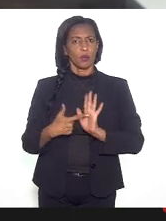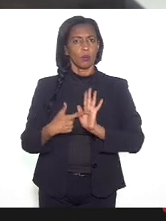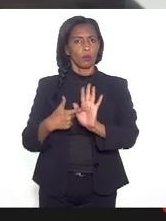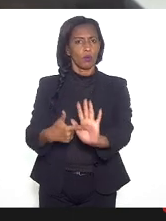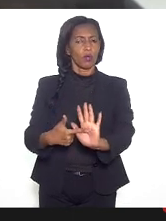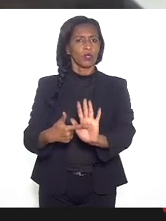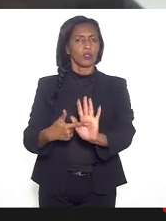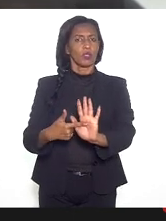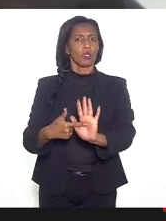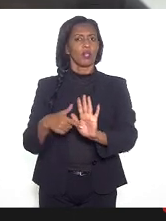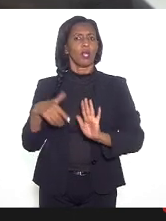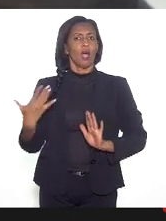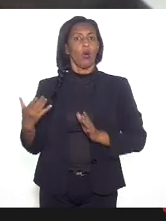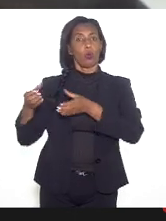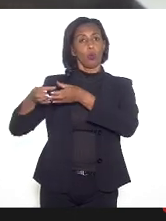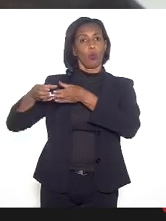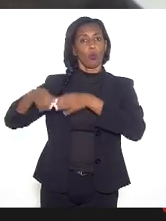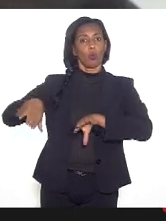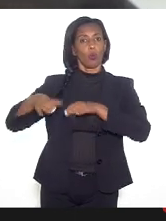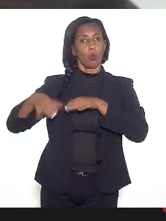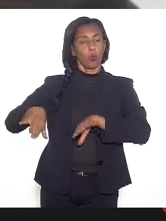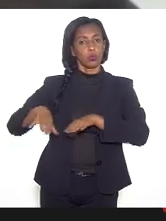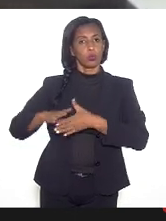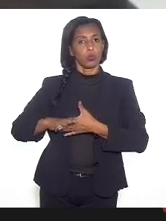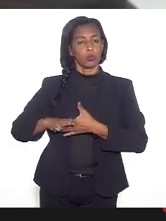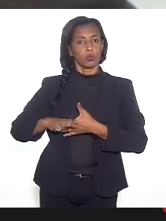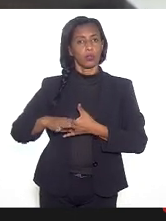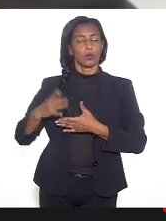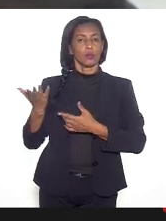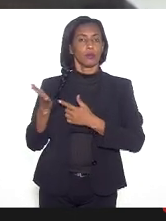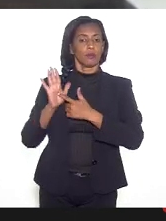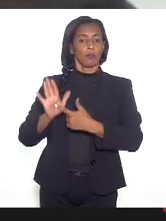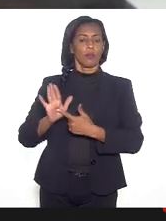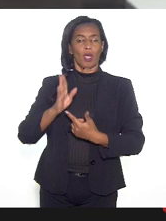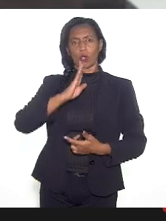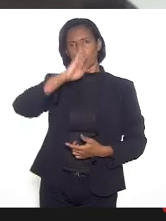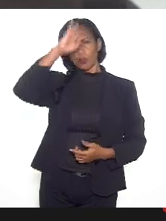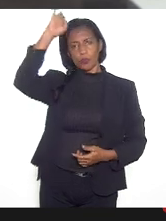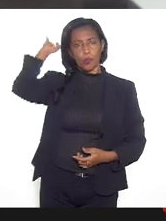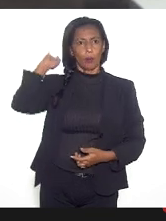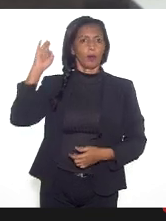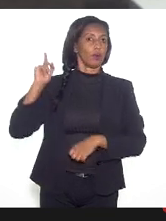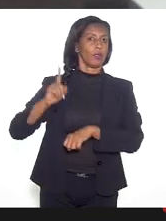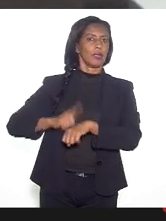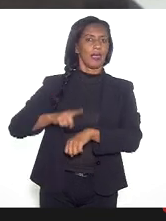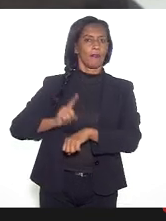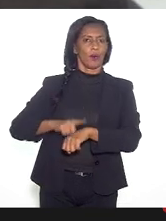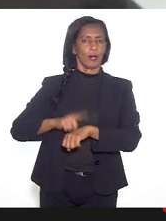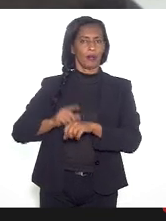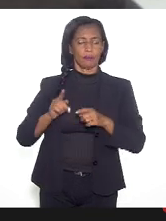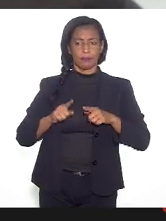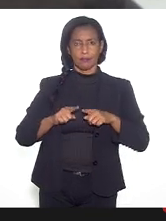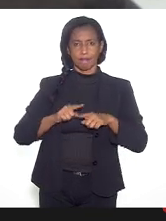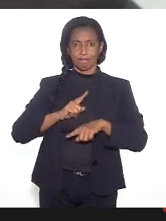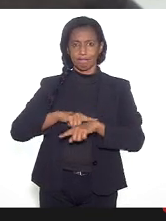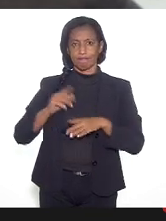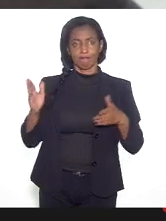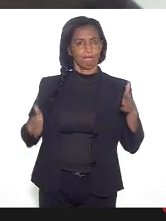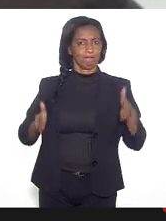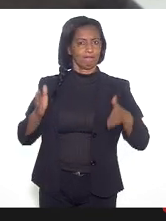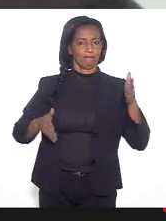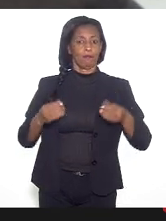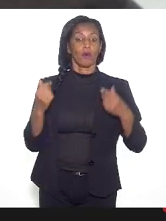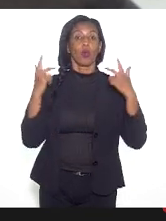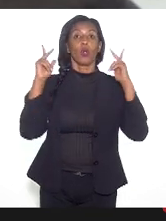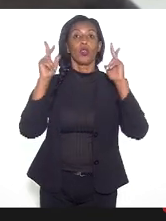ao que diz respeito ao concurso referente aos bombeiros temporários. Senhores deputados, como vota